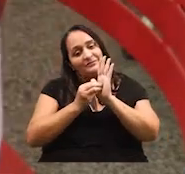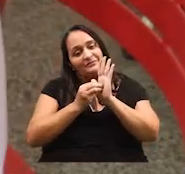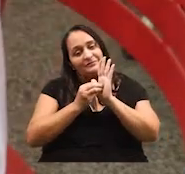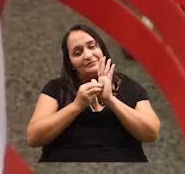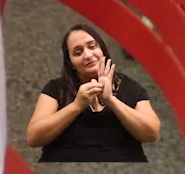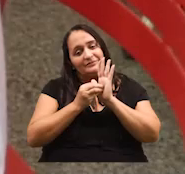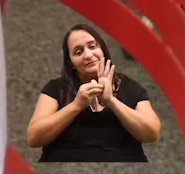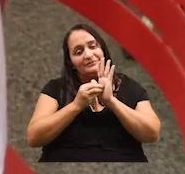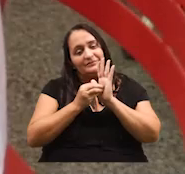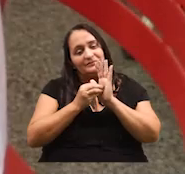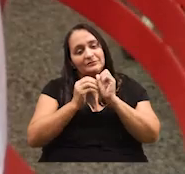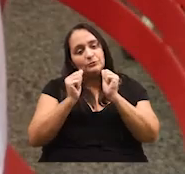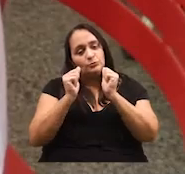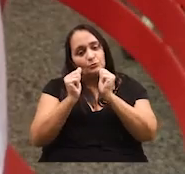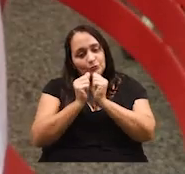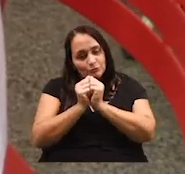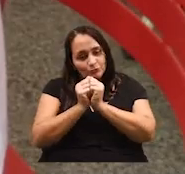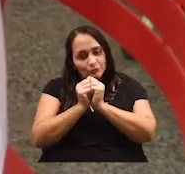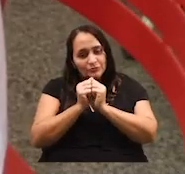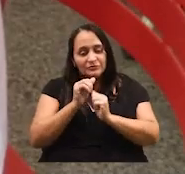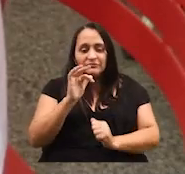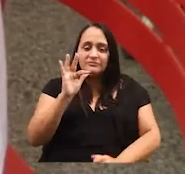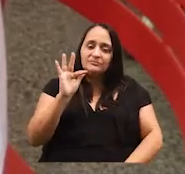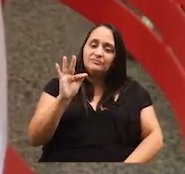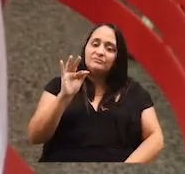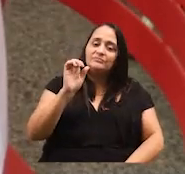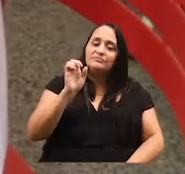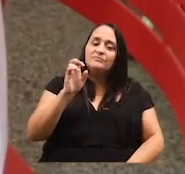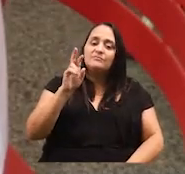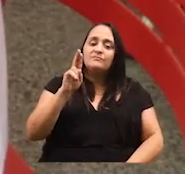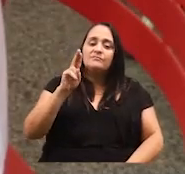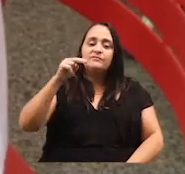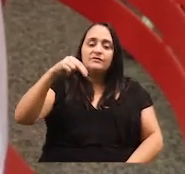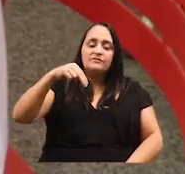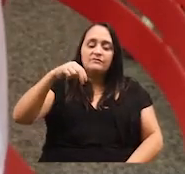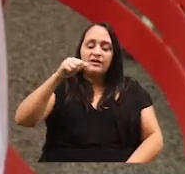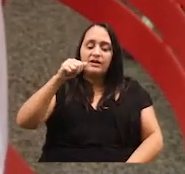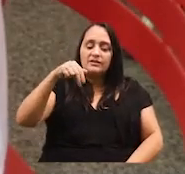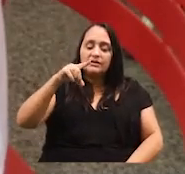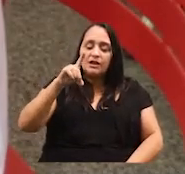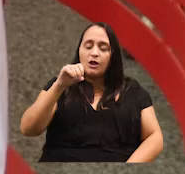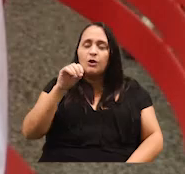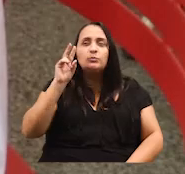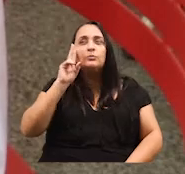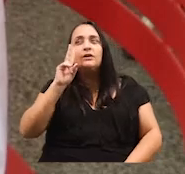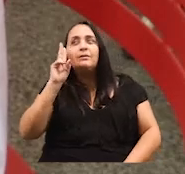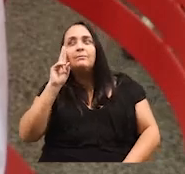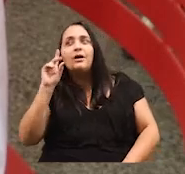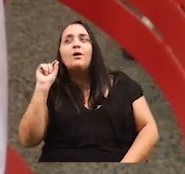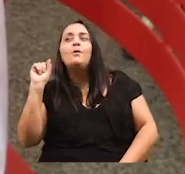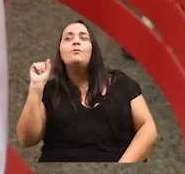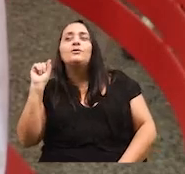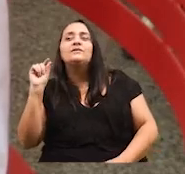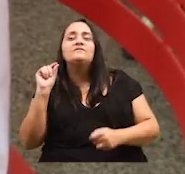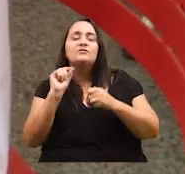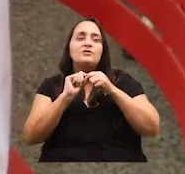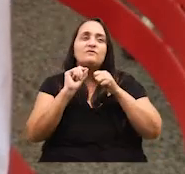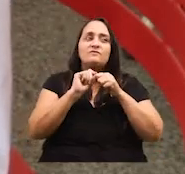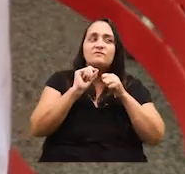vai agora, junto com o Fernando, lembrar o que foi que eu fiz com os ingredientes. Eu botei